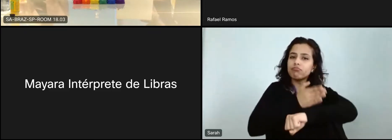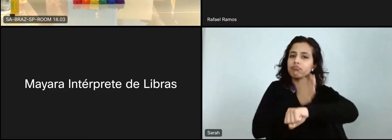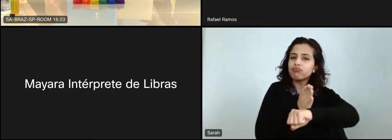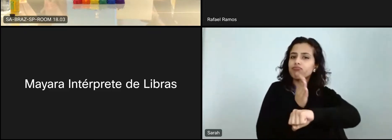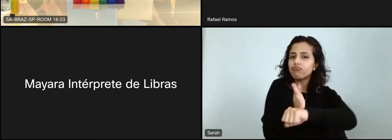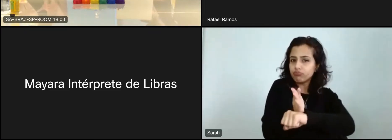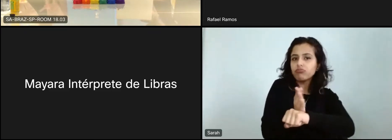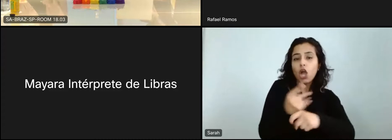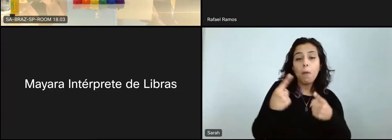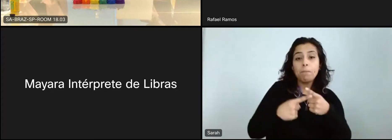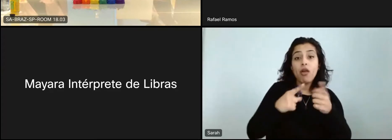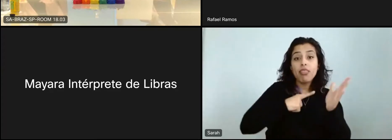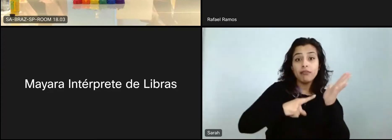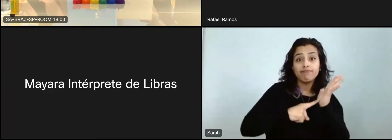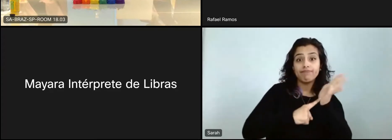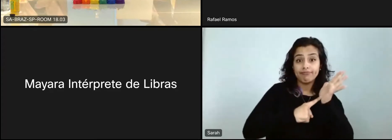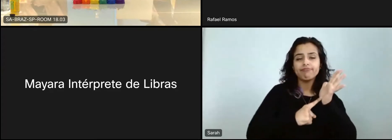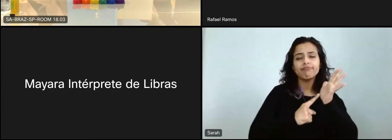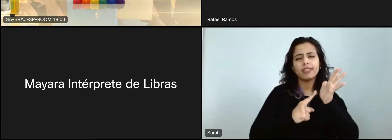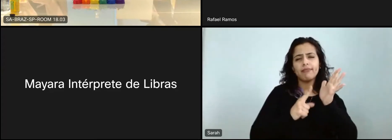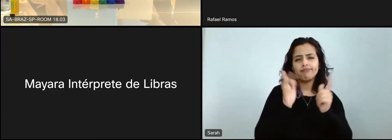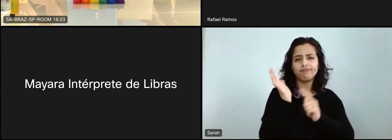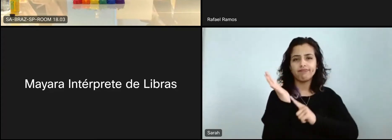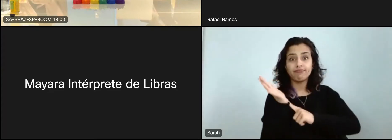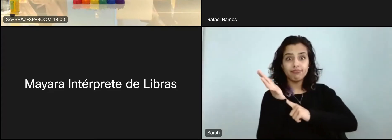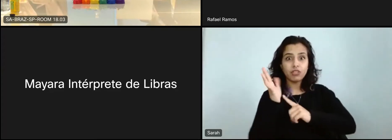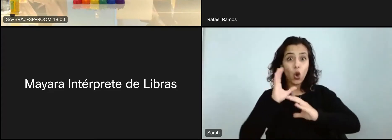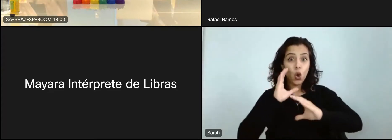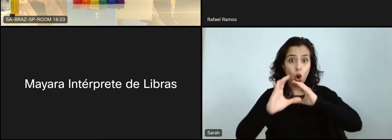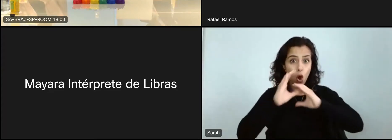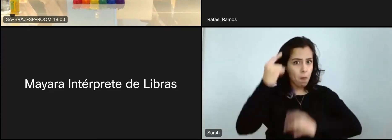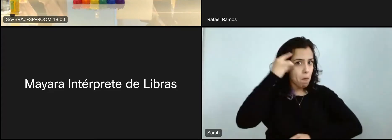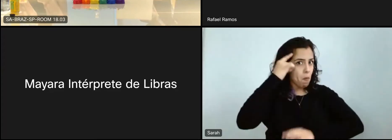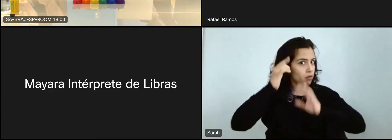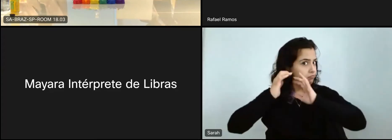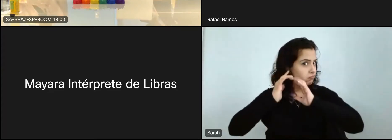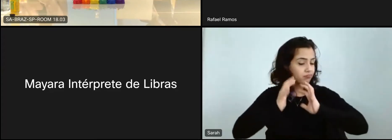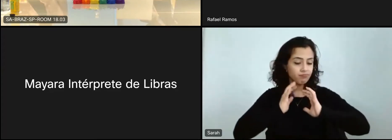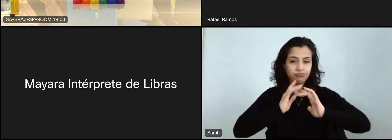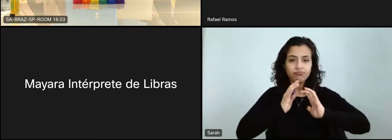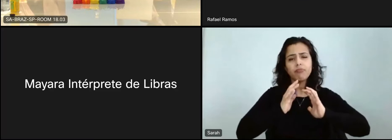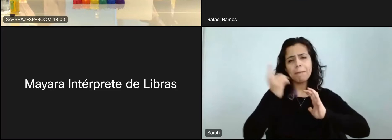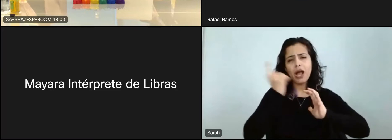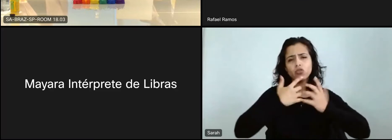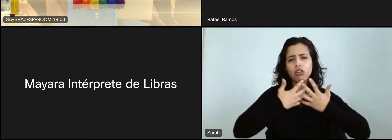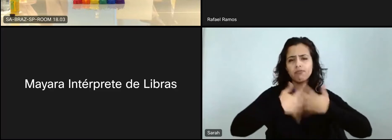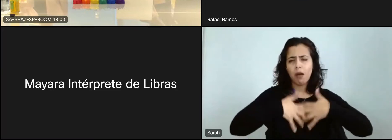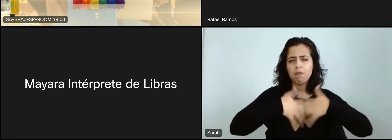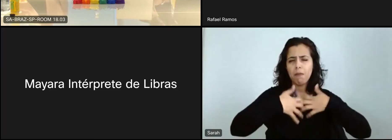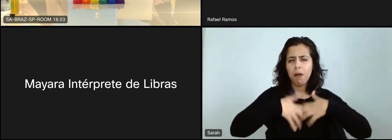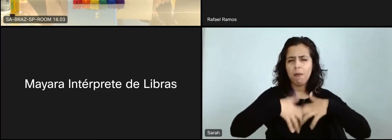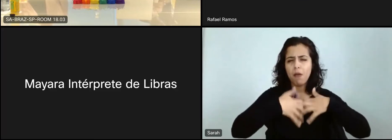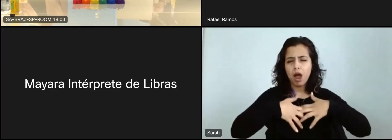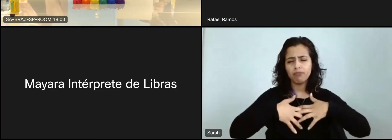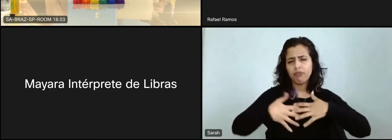ele faz todo um aparato psíquico para que isso de fato seja mais fluido. Então, ao longo da nossa vida, né? Cada